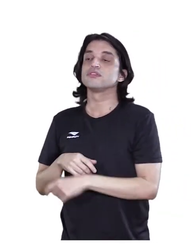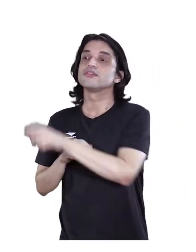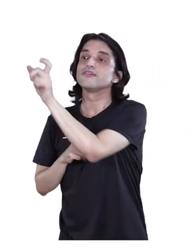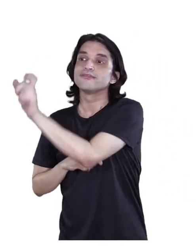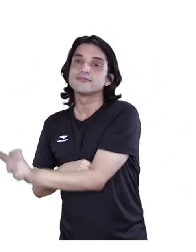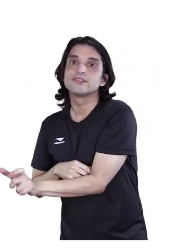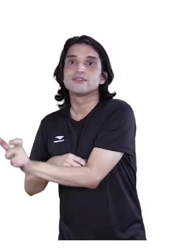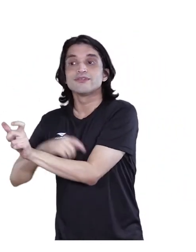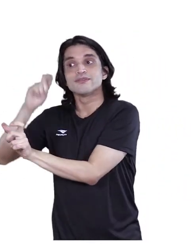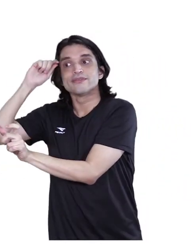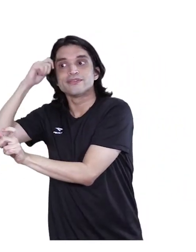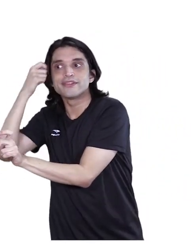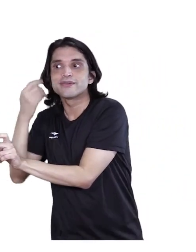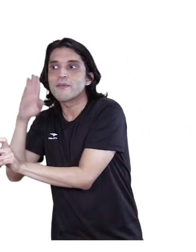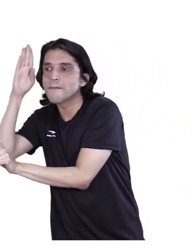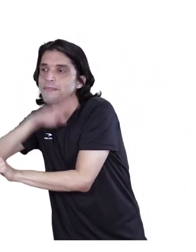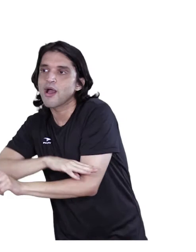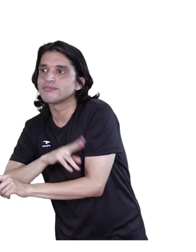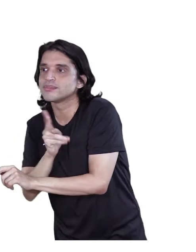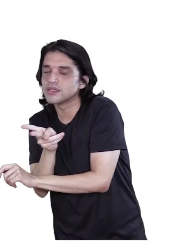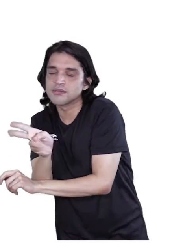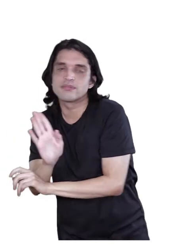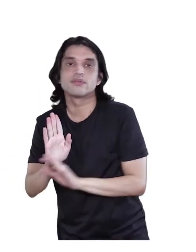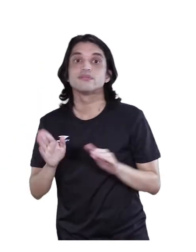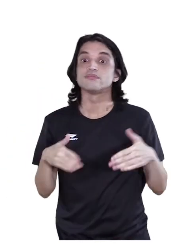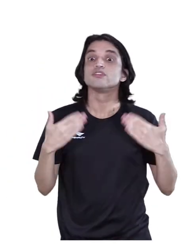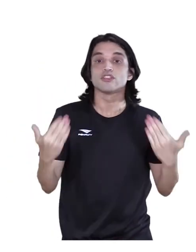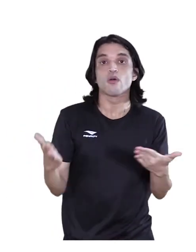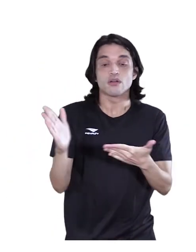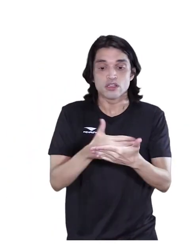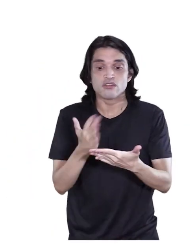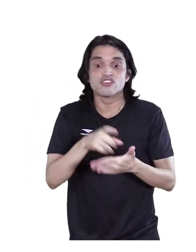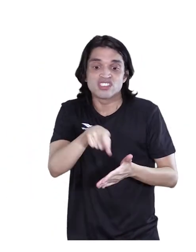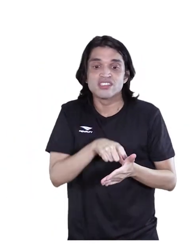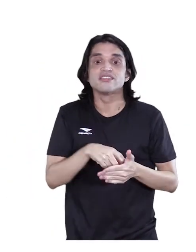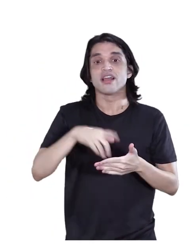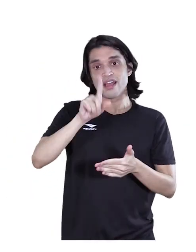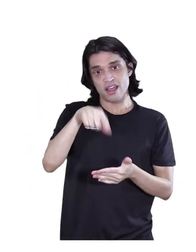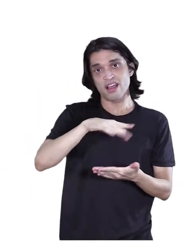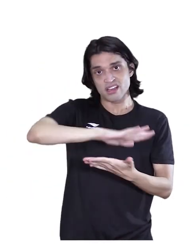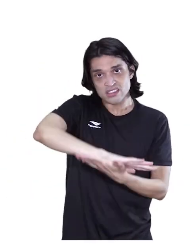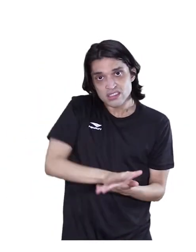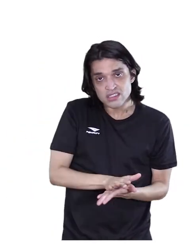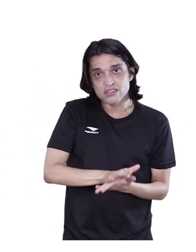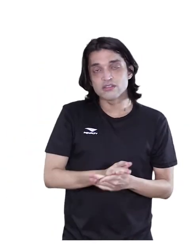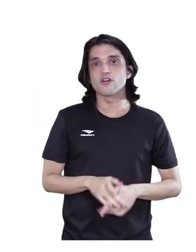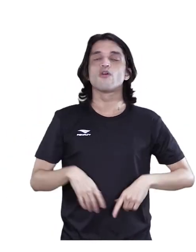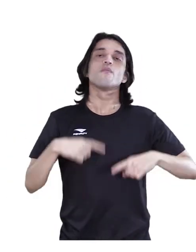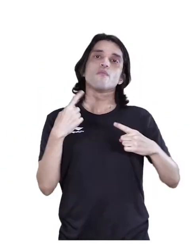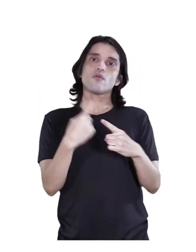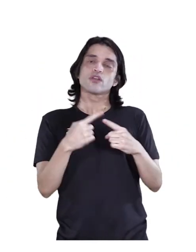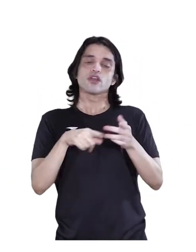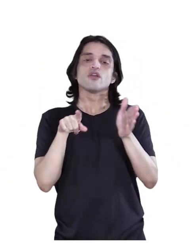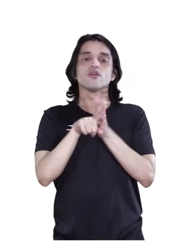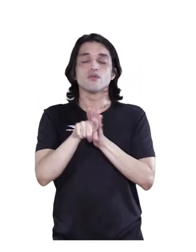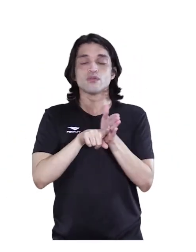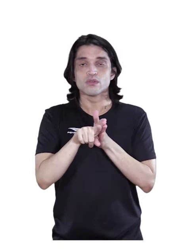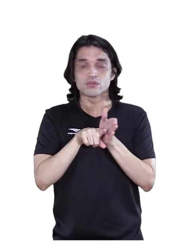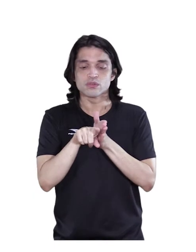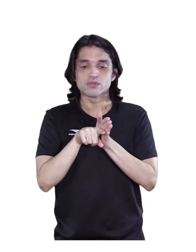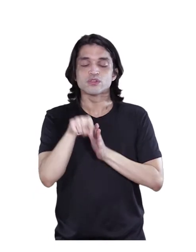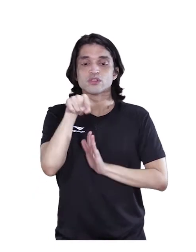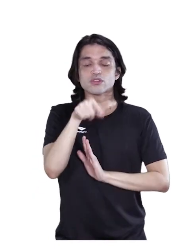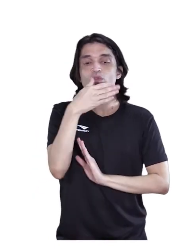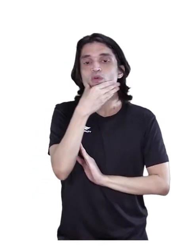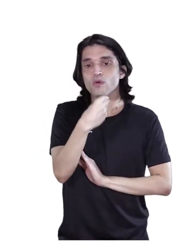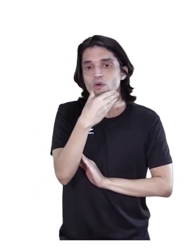negras. Podemos dizer que o livro X é racista, pois, segundo o antropólogo Kabengele Munanga, do Museu